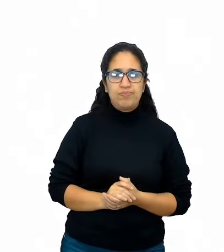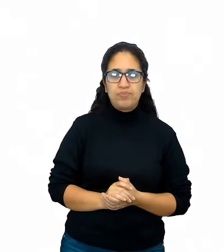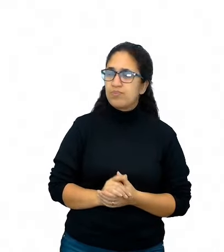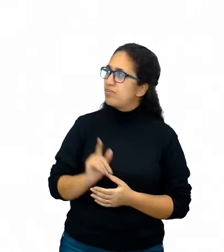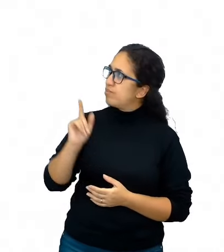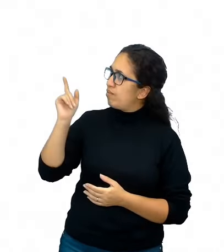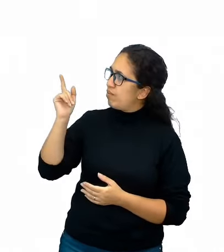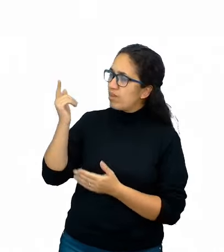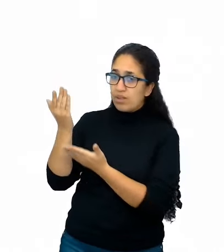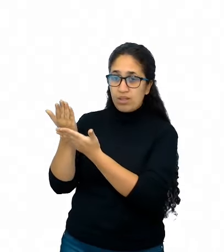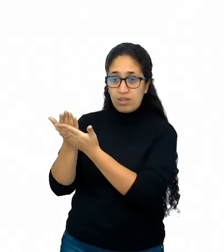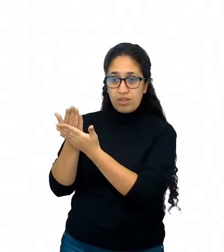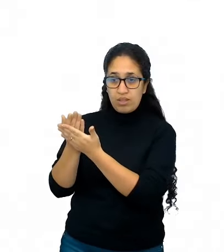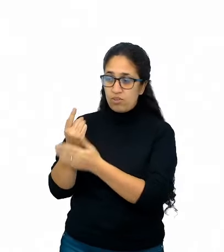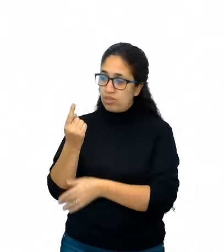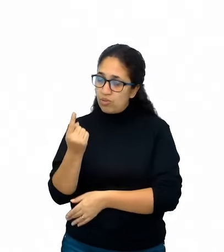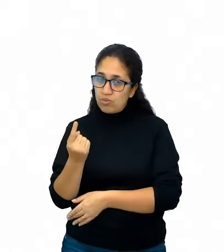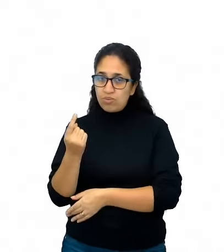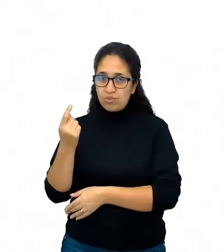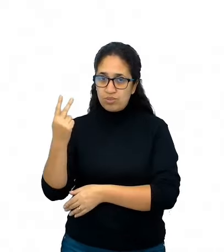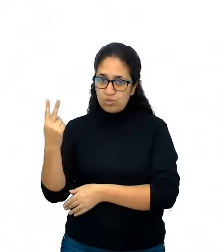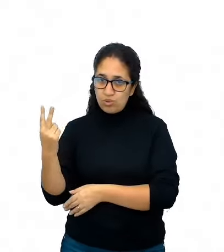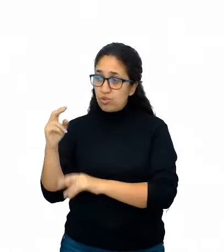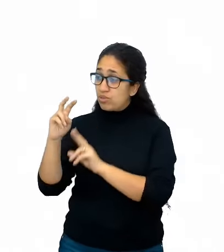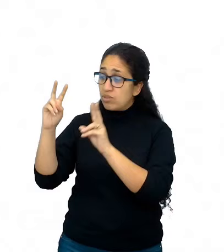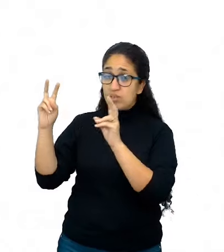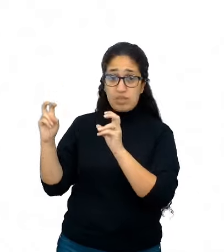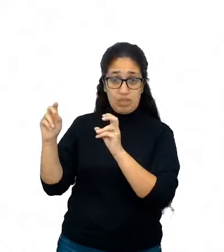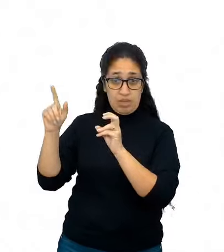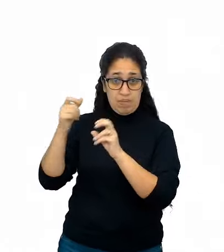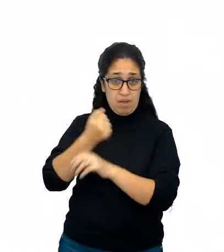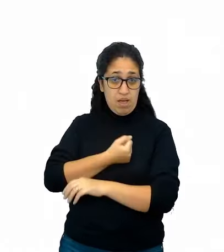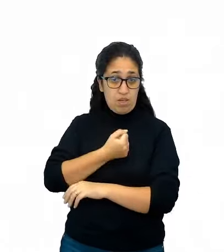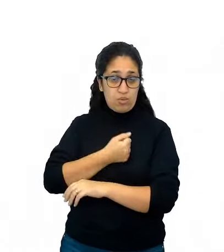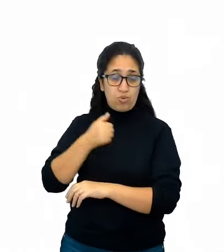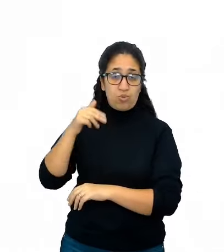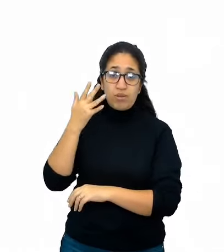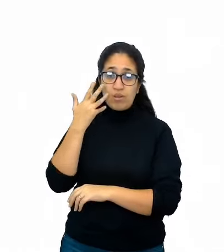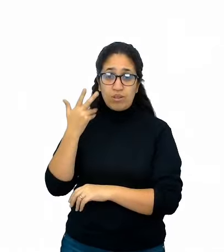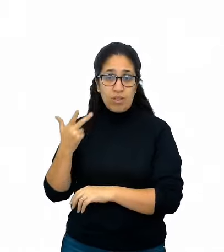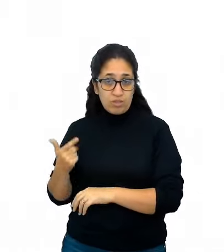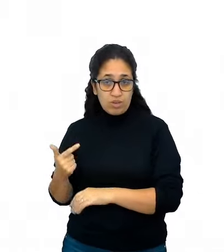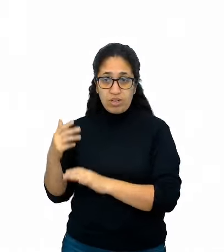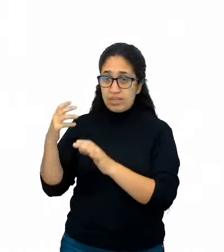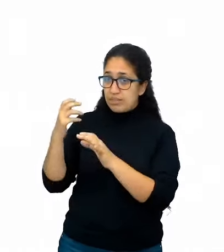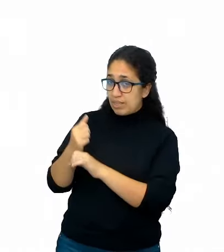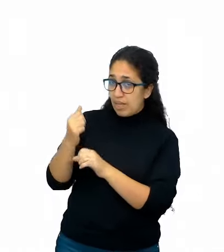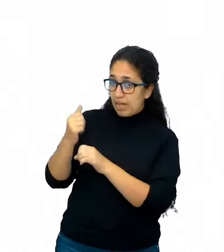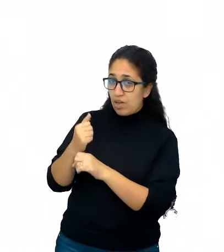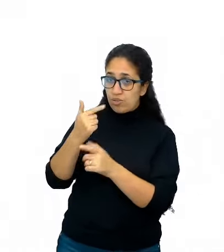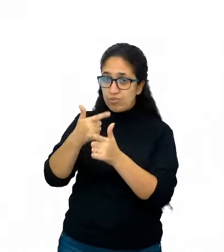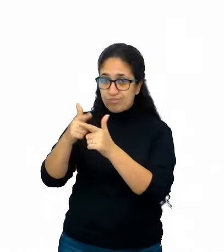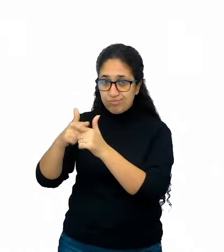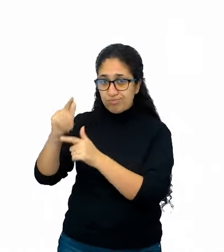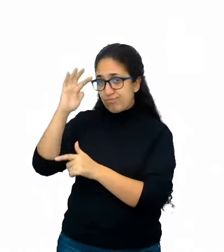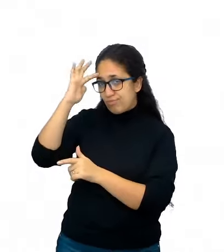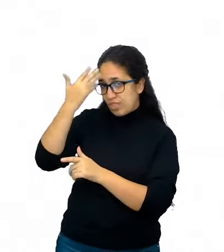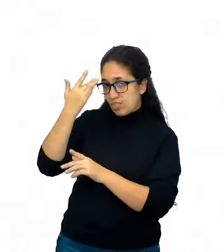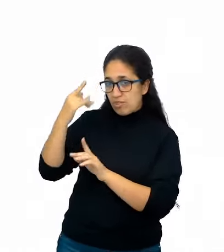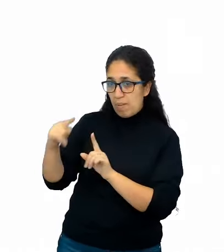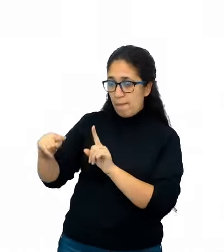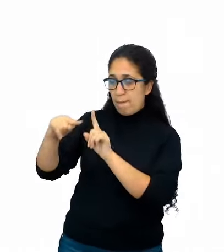Nas aulas 1 e 2, nós teremos como tema os números naturais, cálculo e resolução de problemas de adição